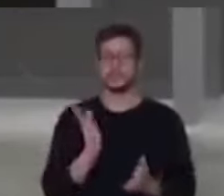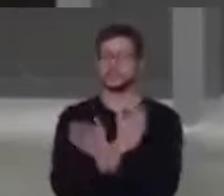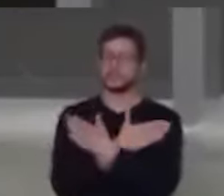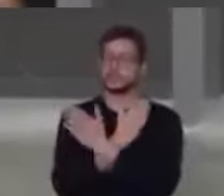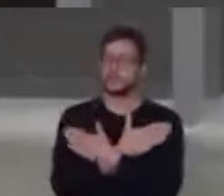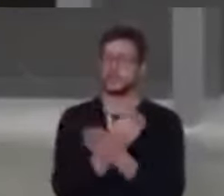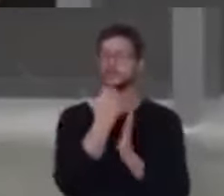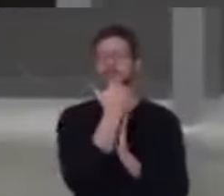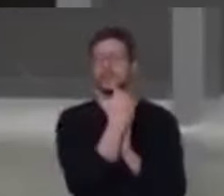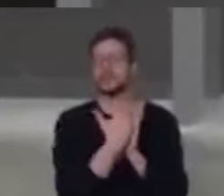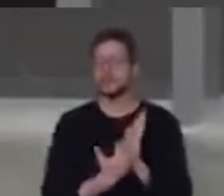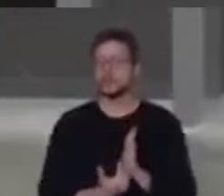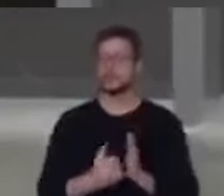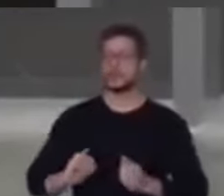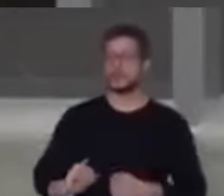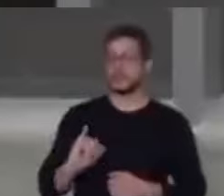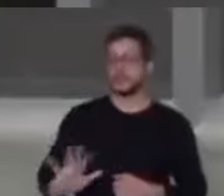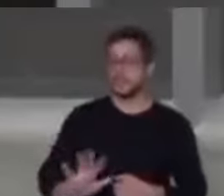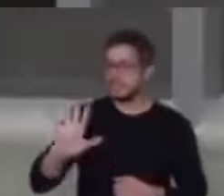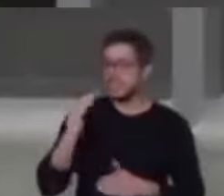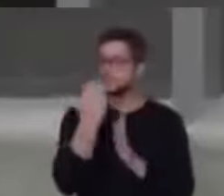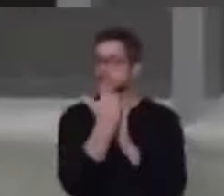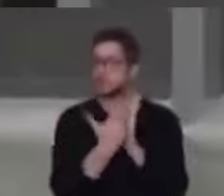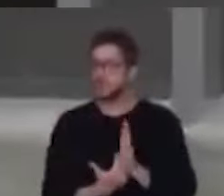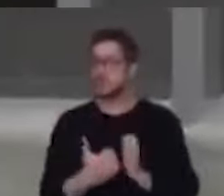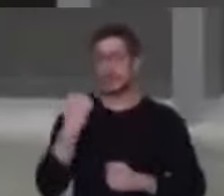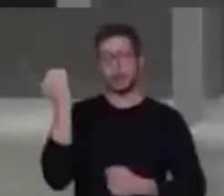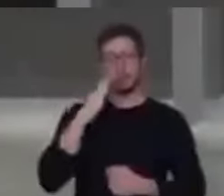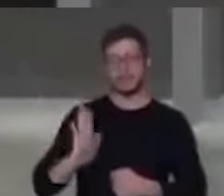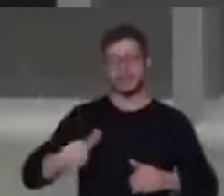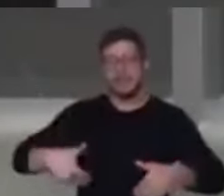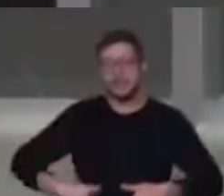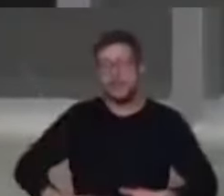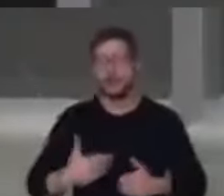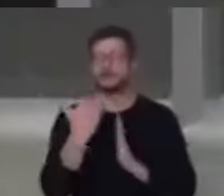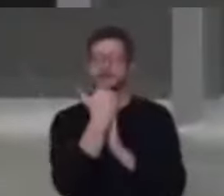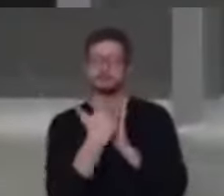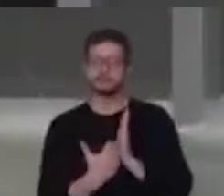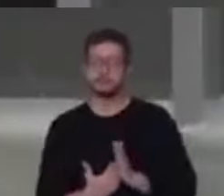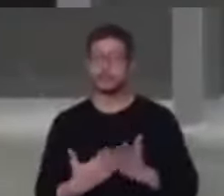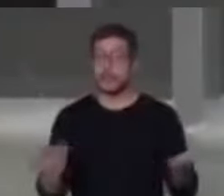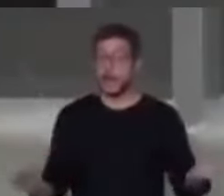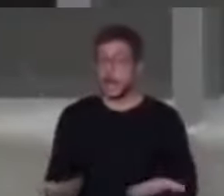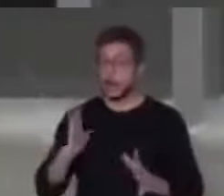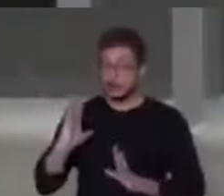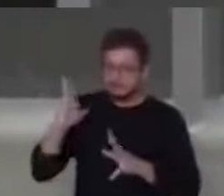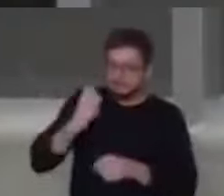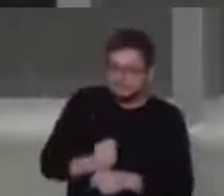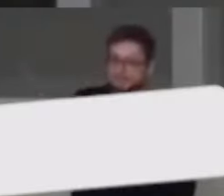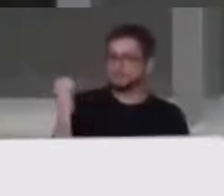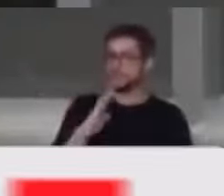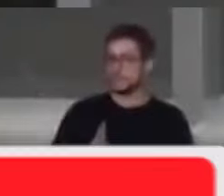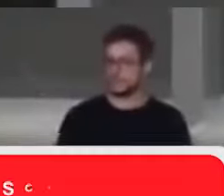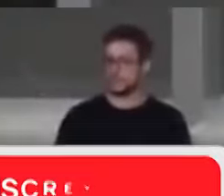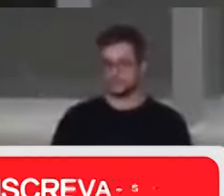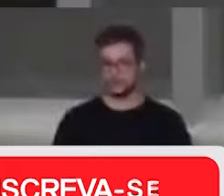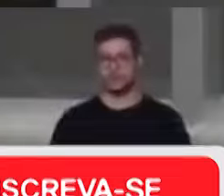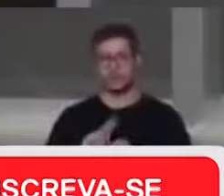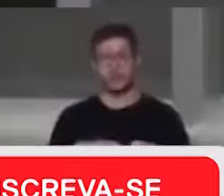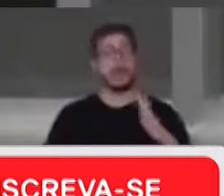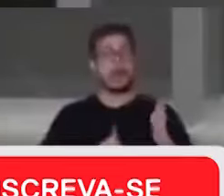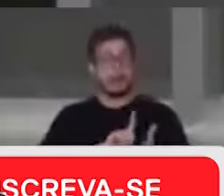desemprego, diminuindo a inflação, está tirando o Brasil da fome, está reconstruindo um Brasil que foi destruído pela